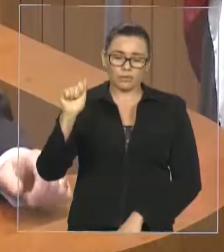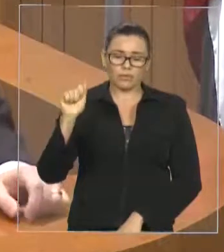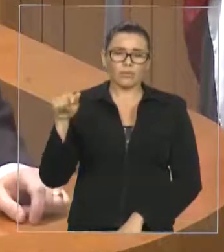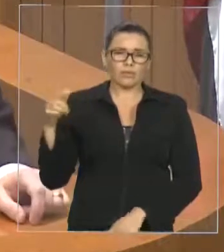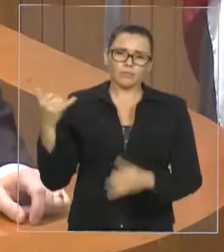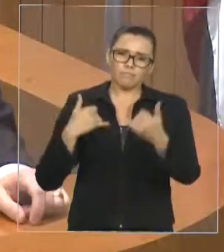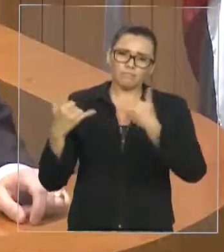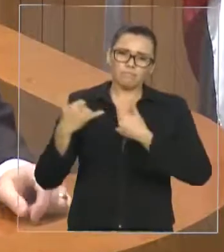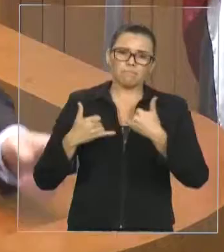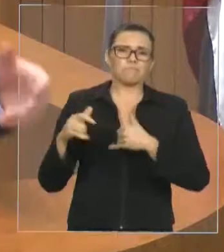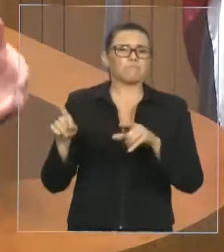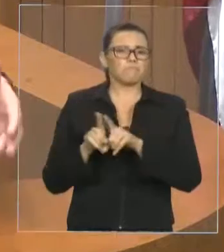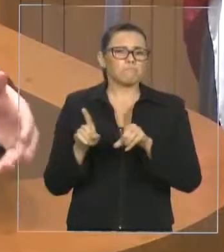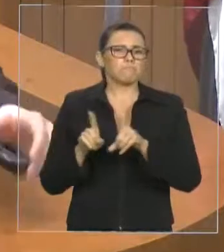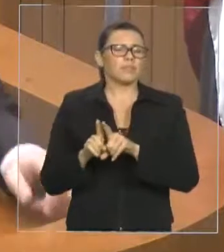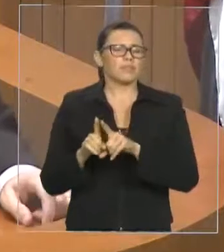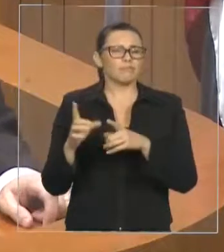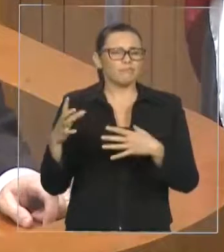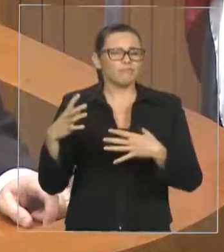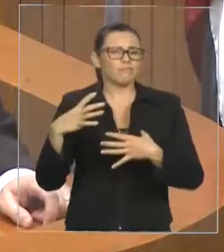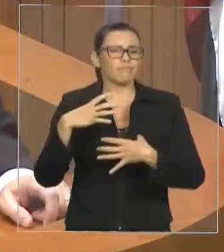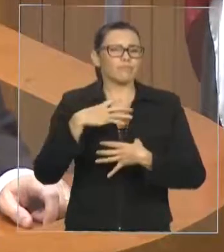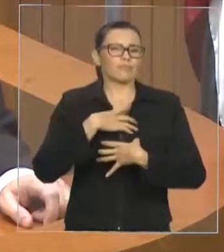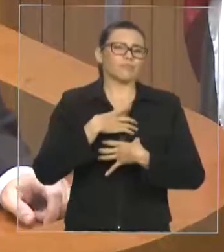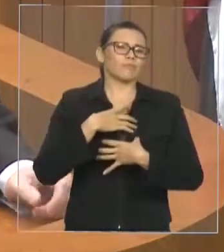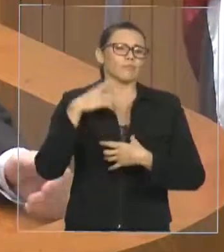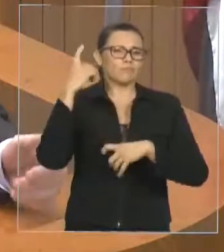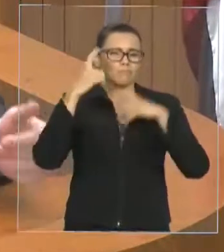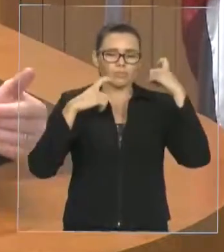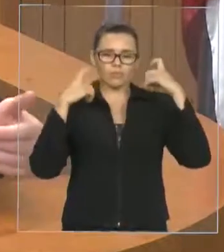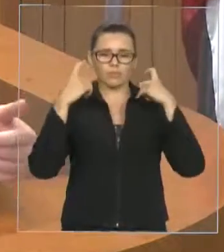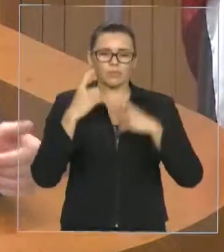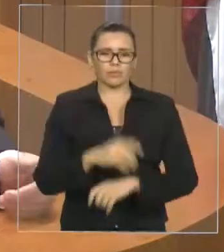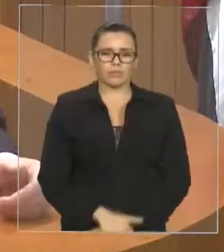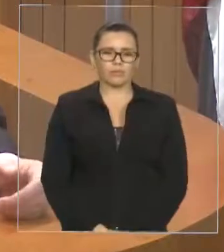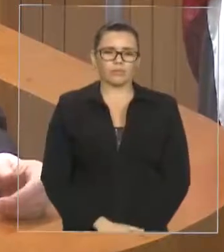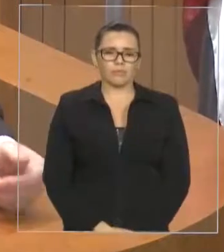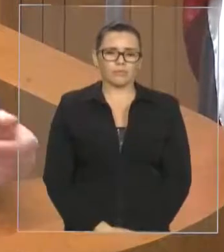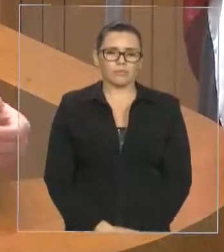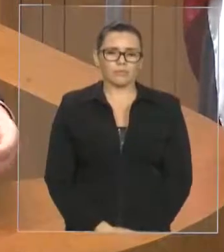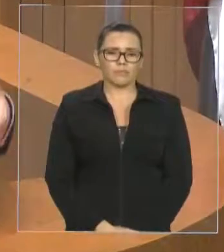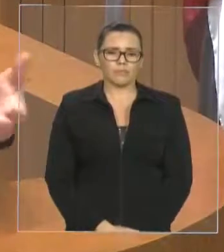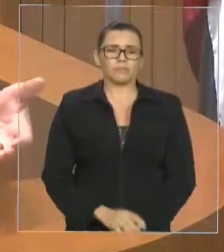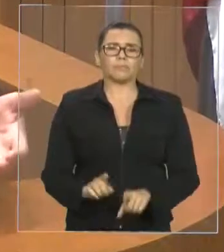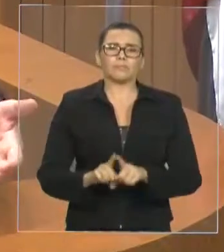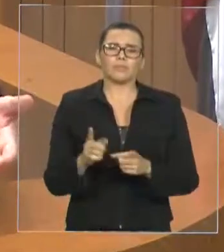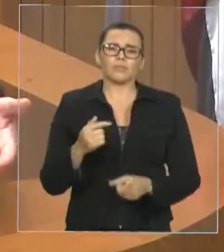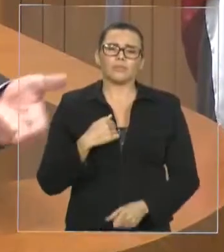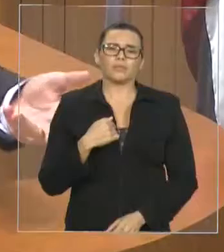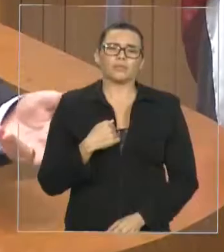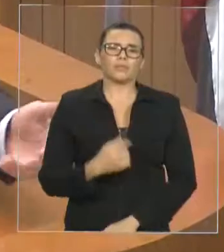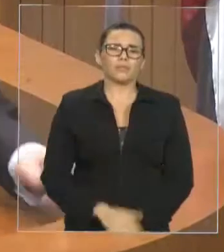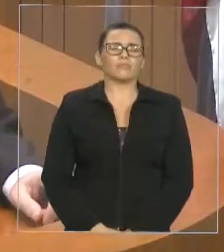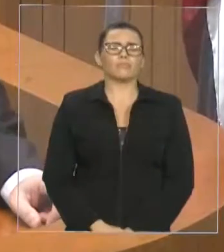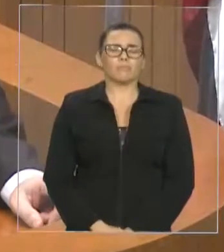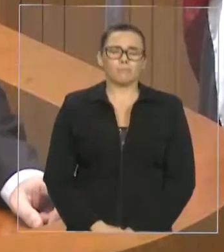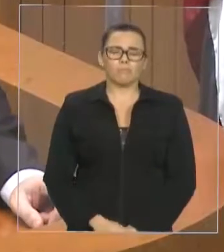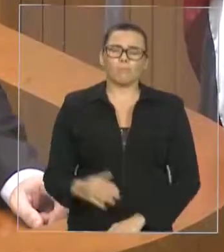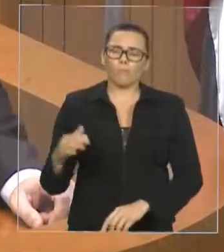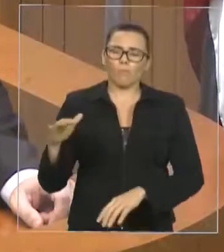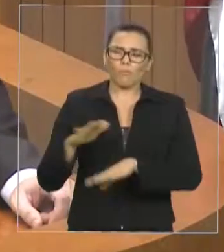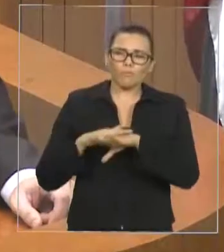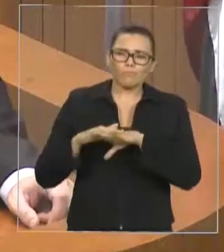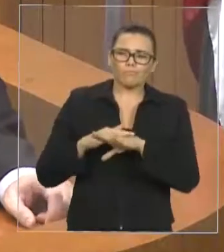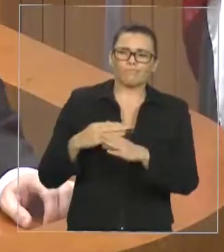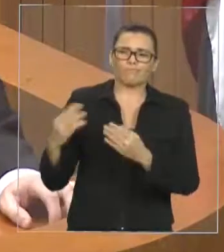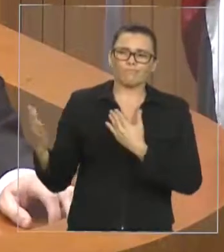do governo federal são obrigações do governo federal mas eu inclusive me dispus a tentar ver mecanismos formais para que